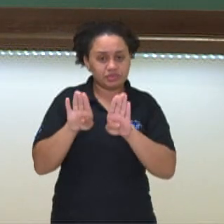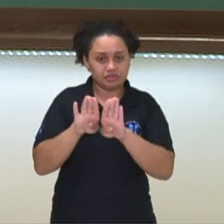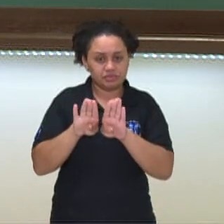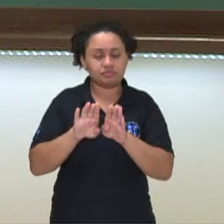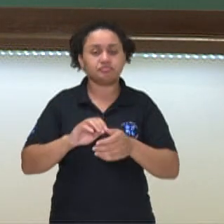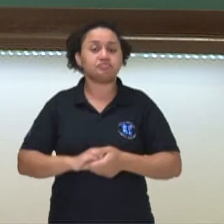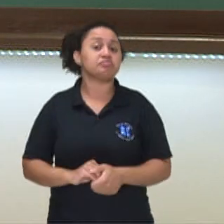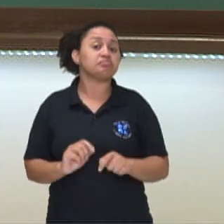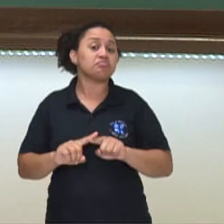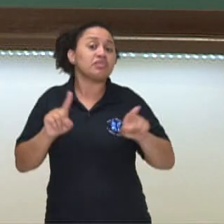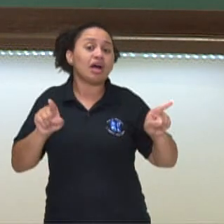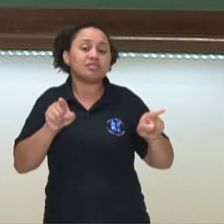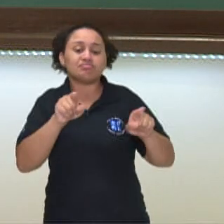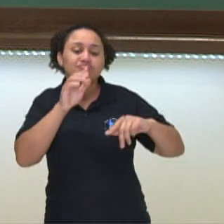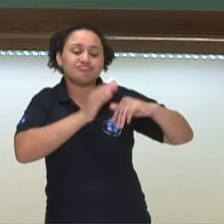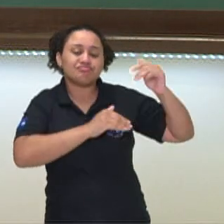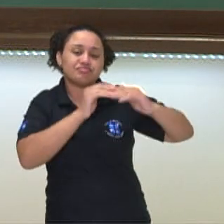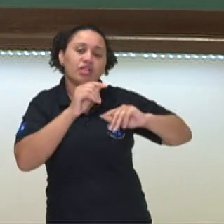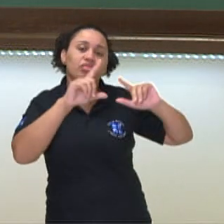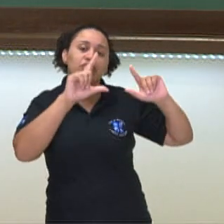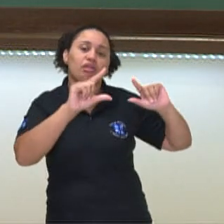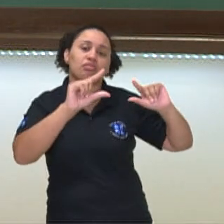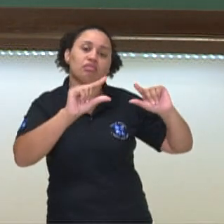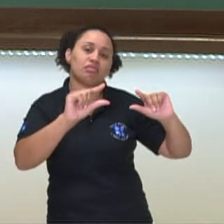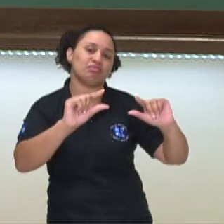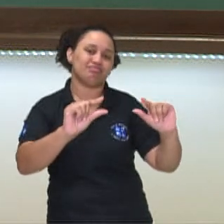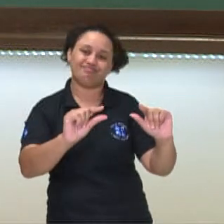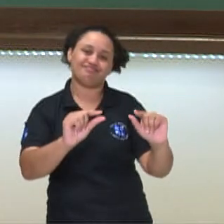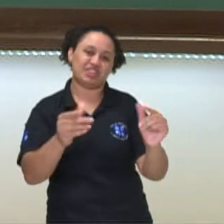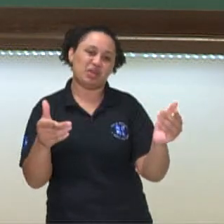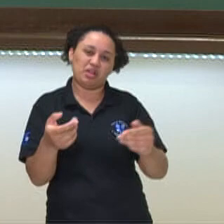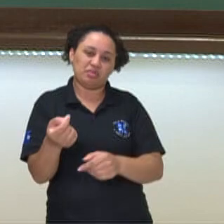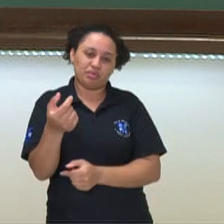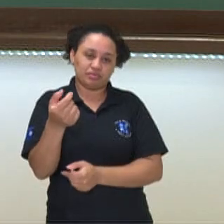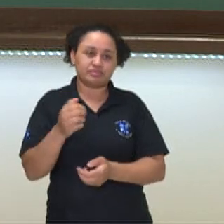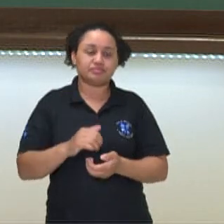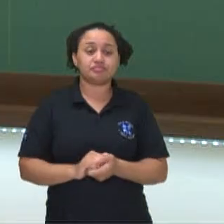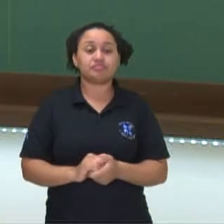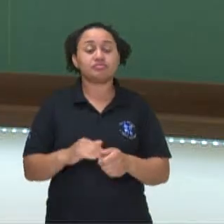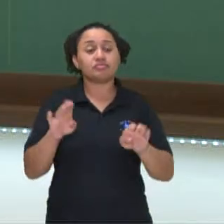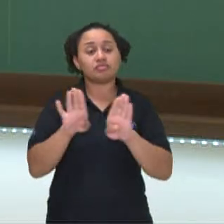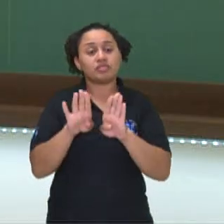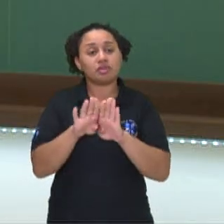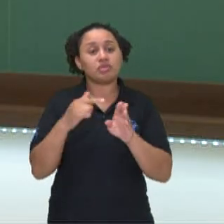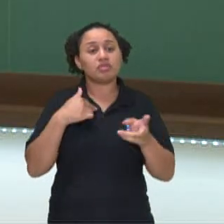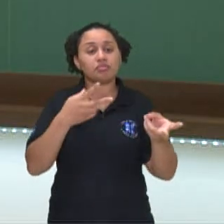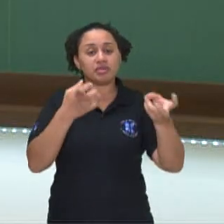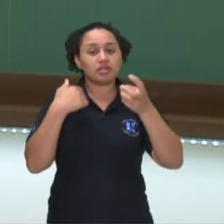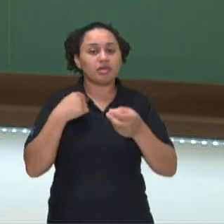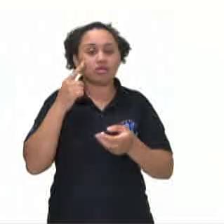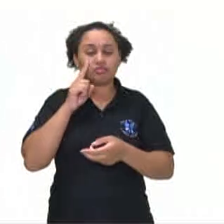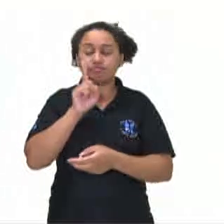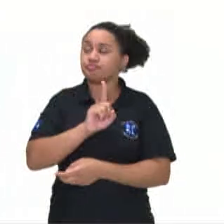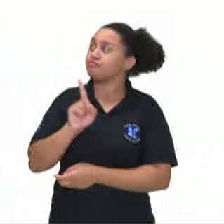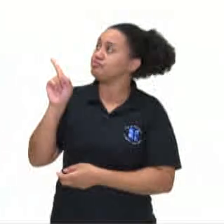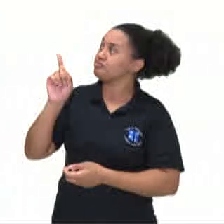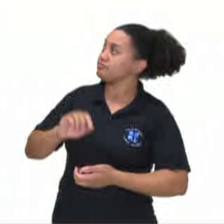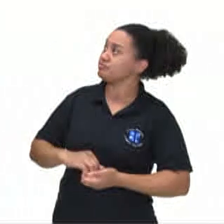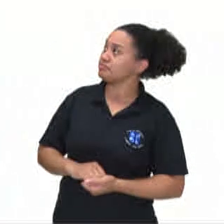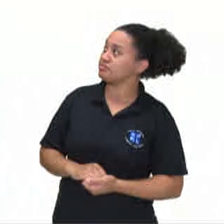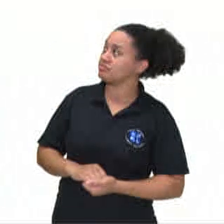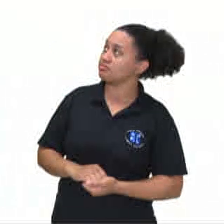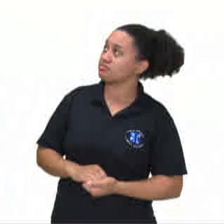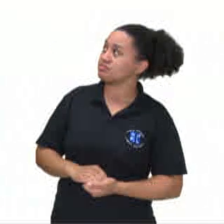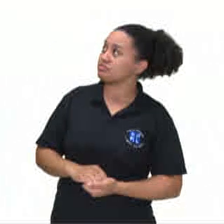pessoas. Porém, essa prática veio caindo em desuso. E ainda a gente vai ver aqui essa imagem que mostra para você a